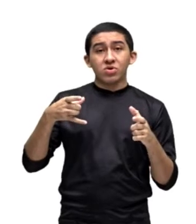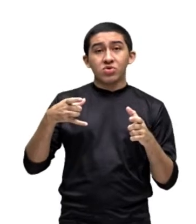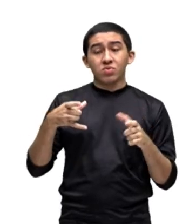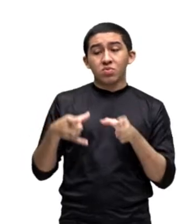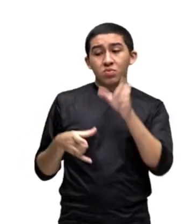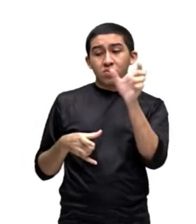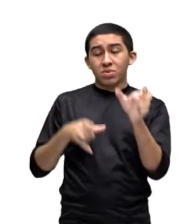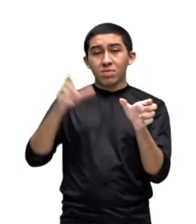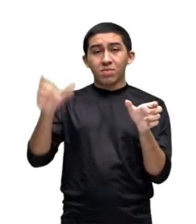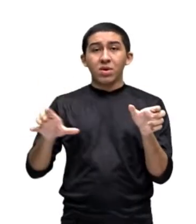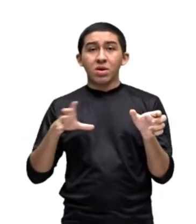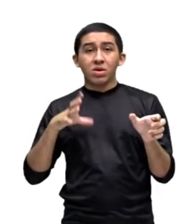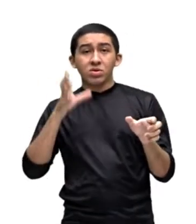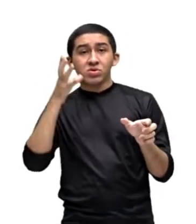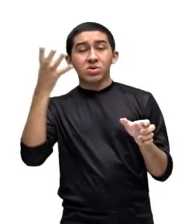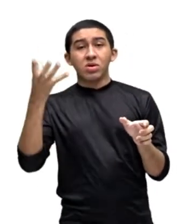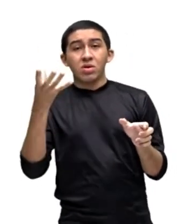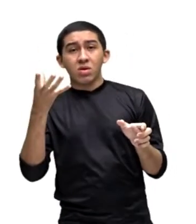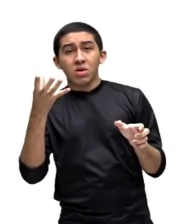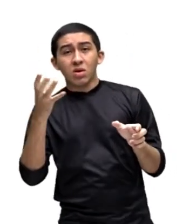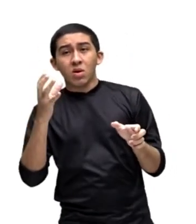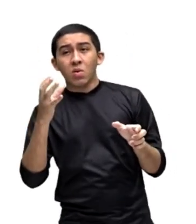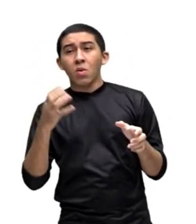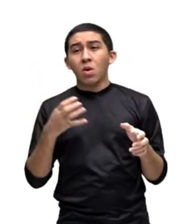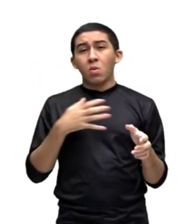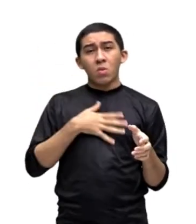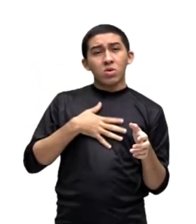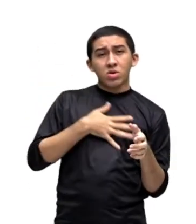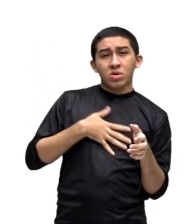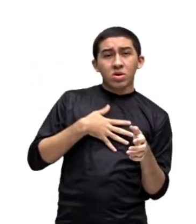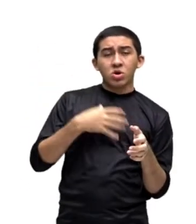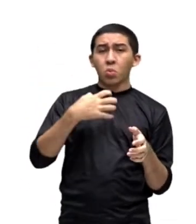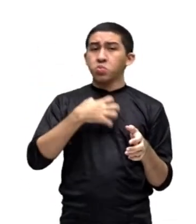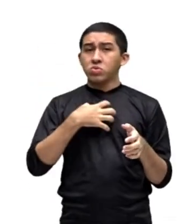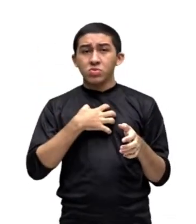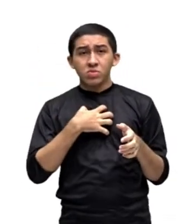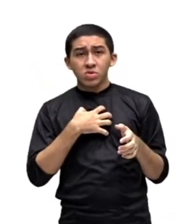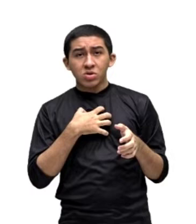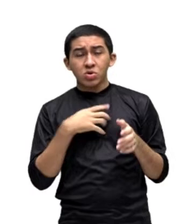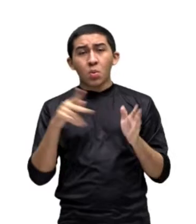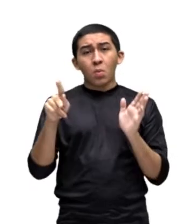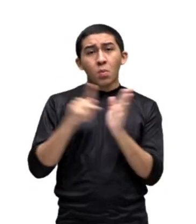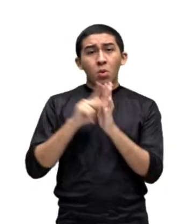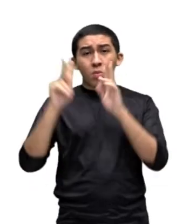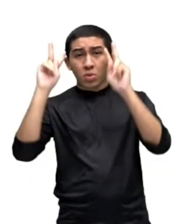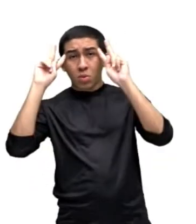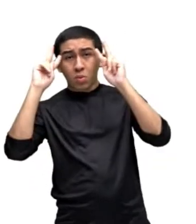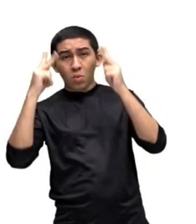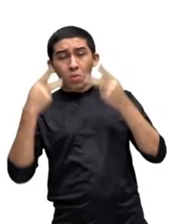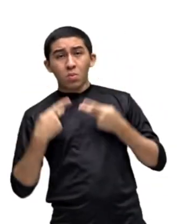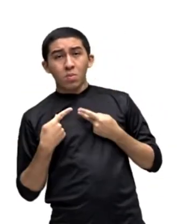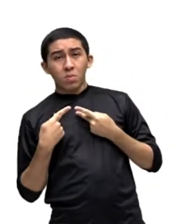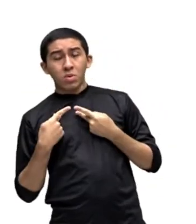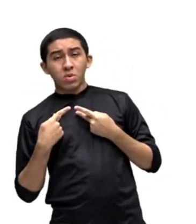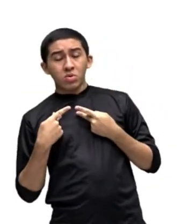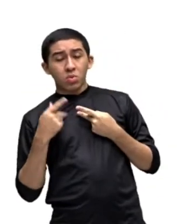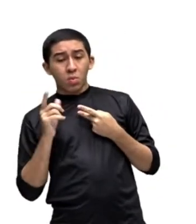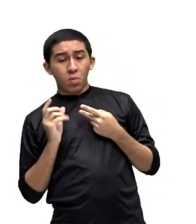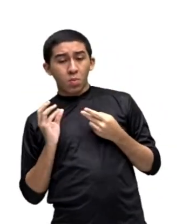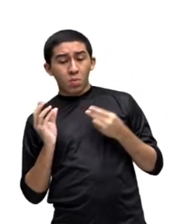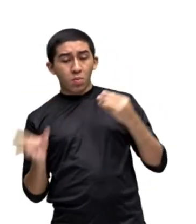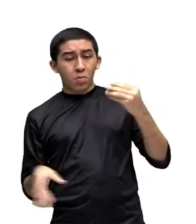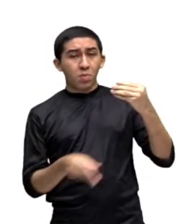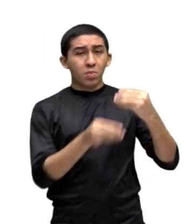de ações, qualidades ou sentimentos que são próprios dos seres humanos a seres que